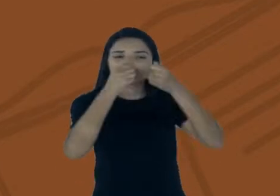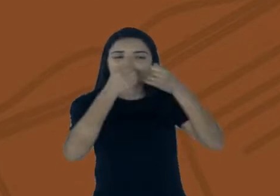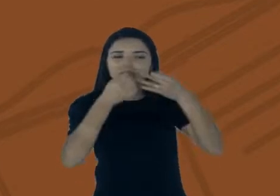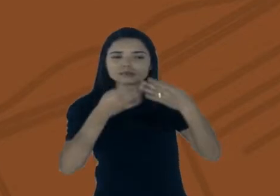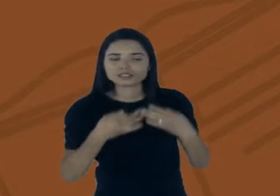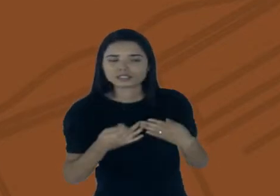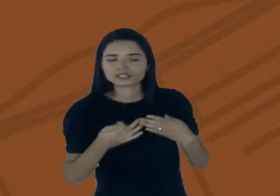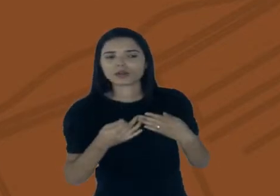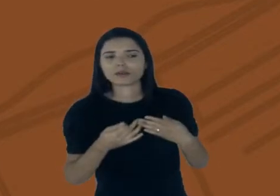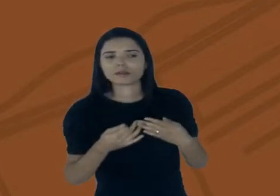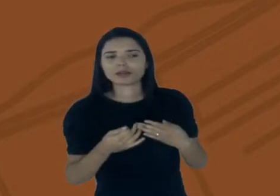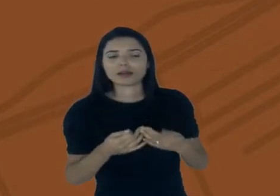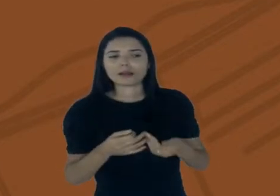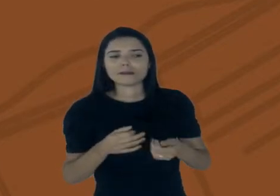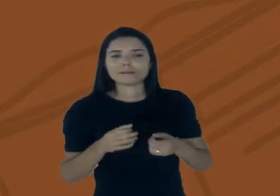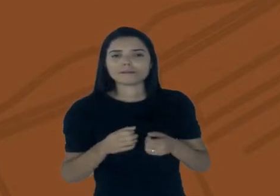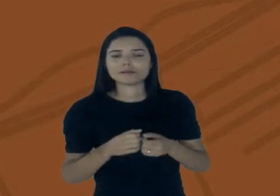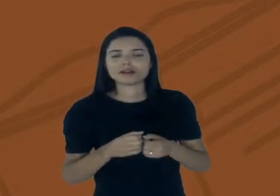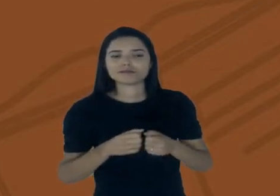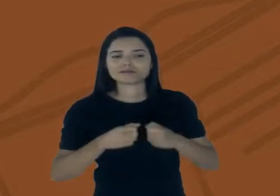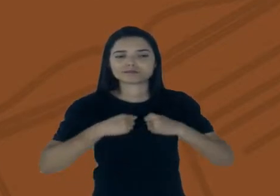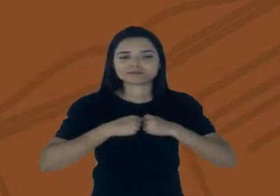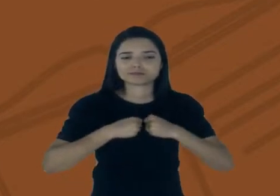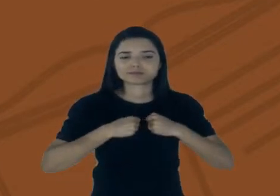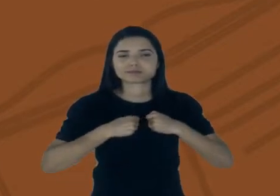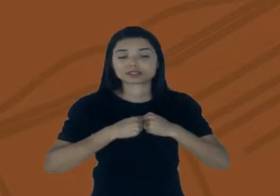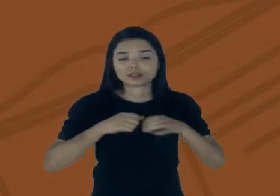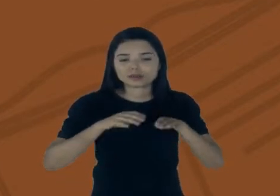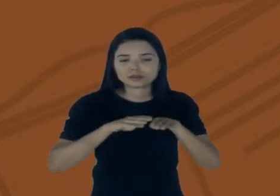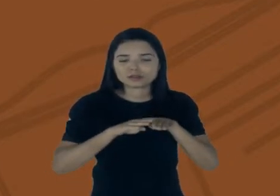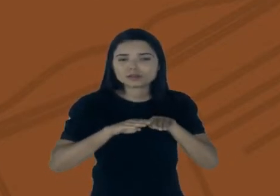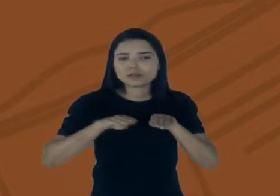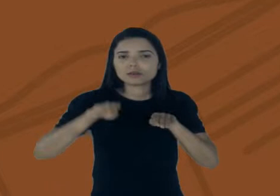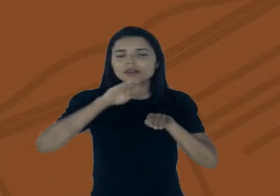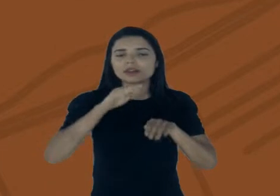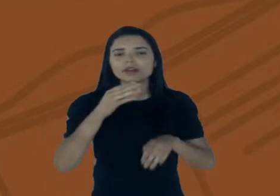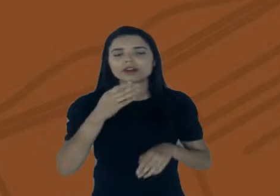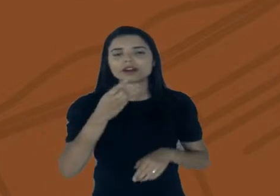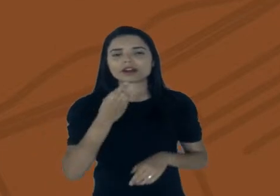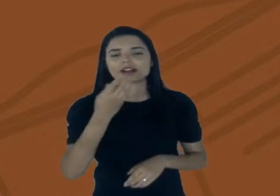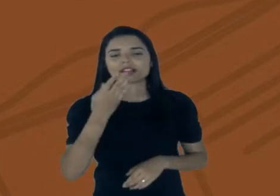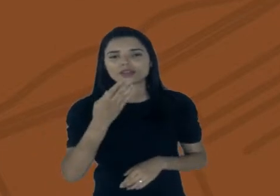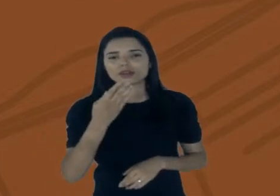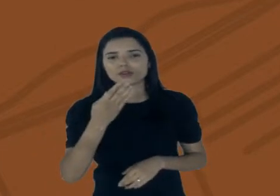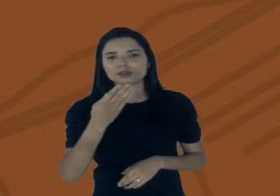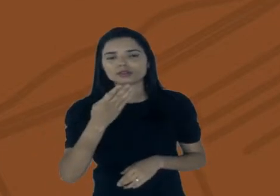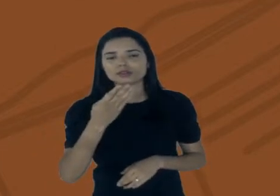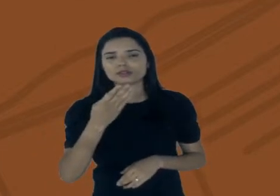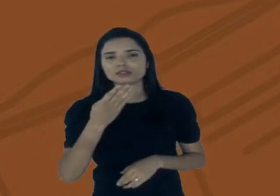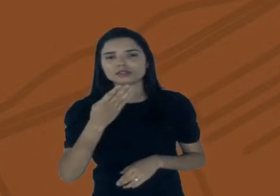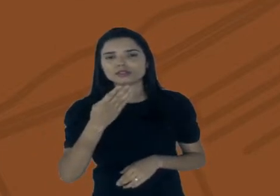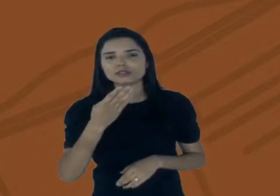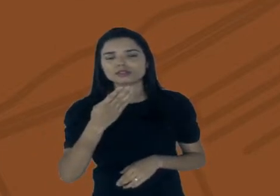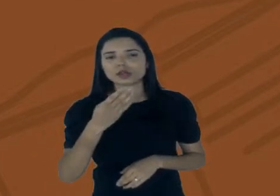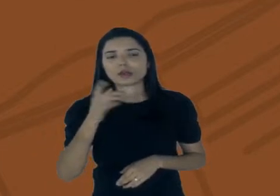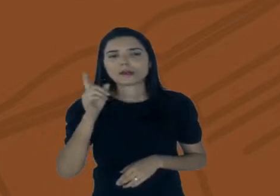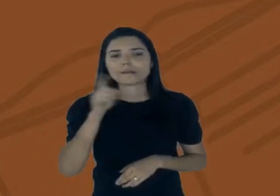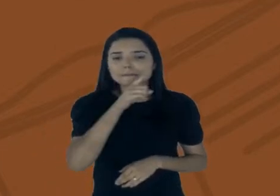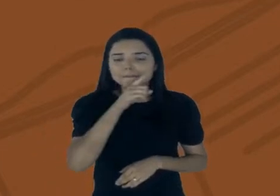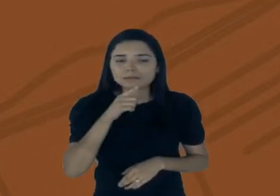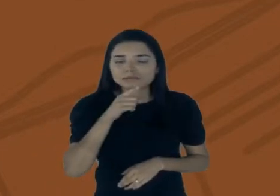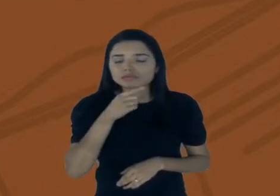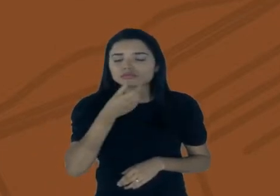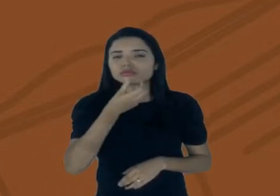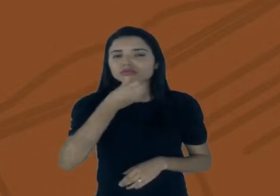pressão arterial acima de 14/9 e é considerada grave quando a pressão está acima